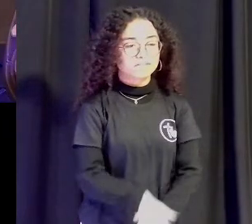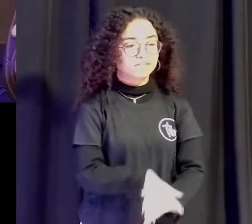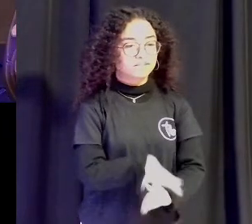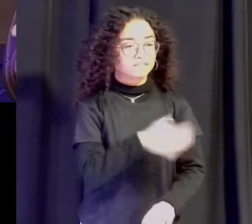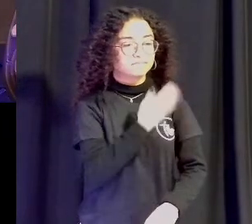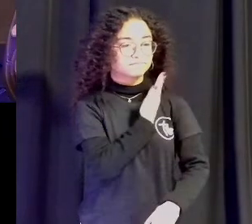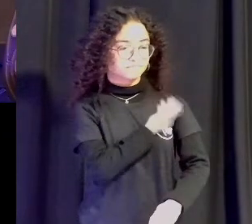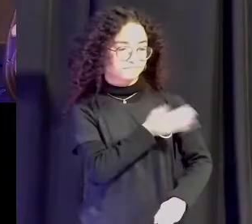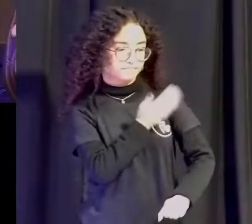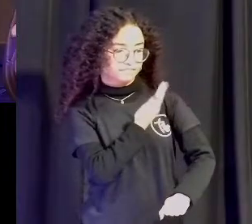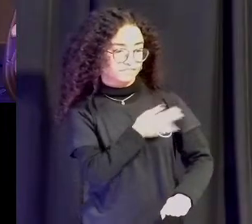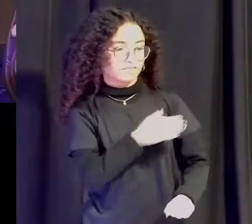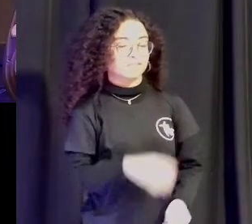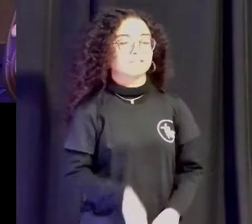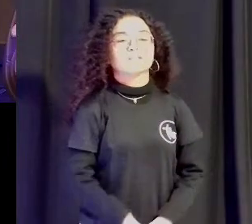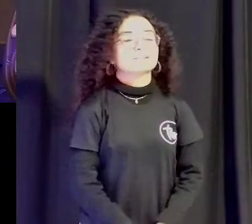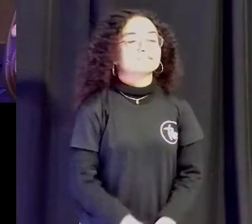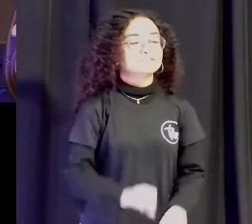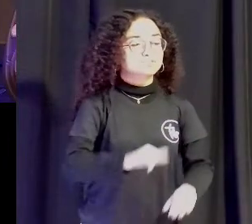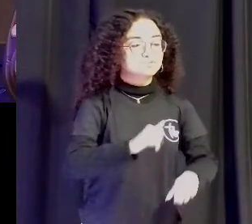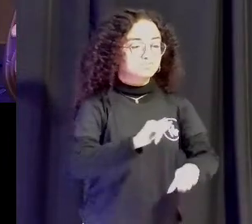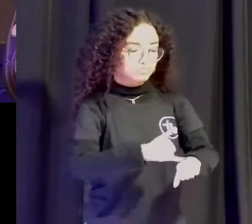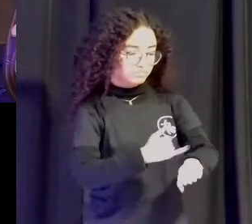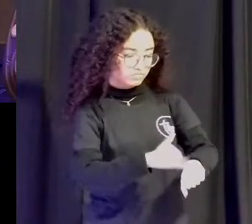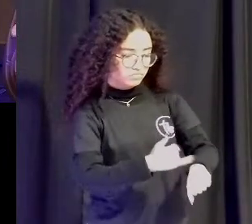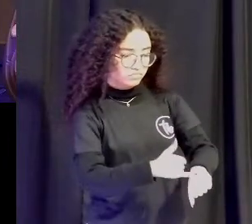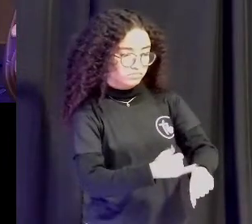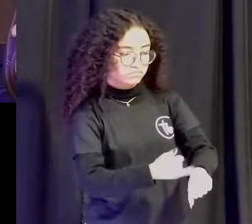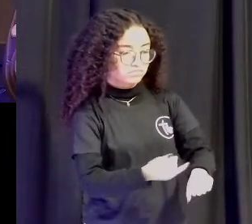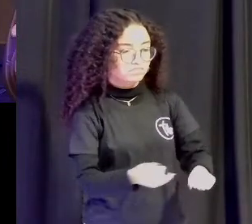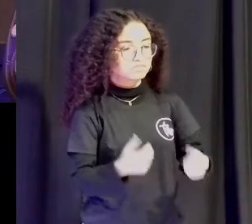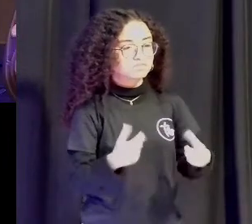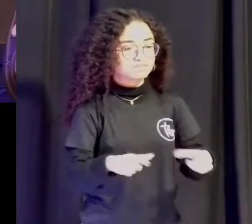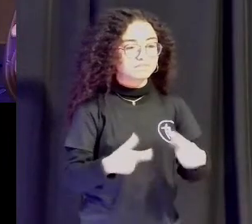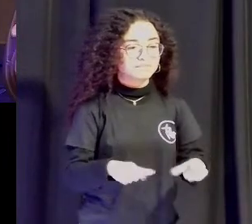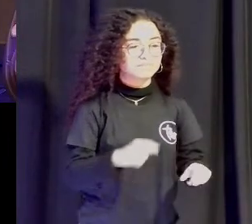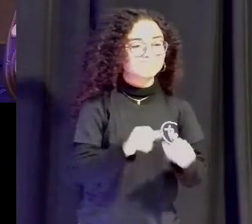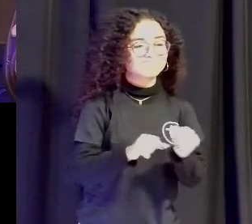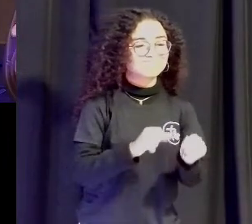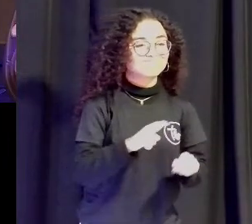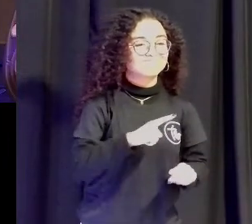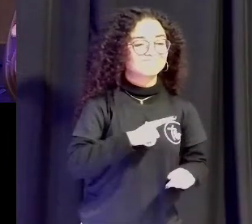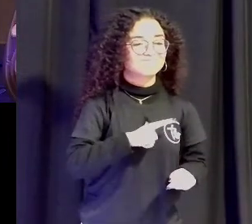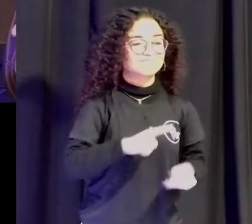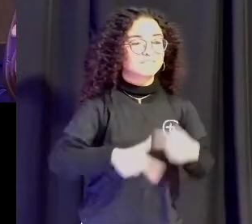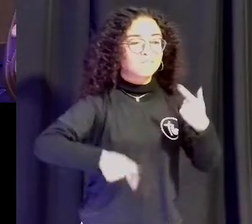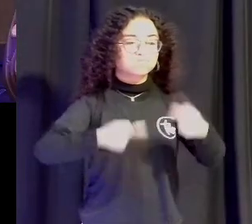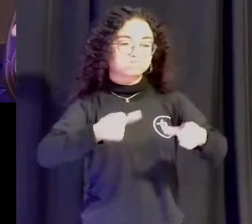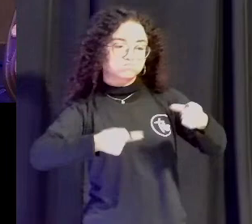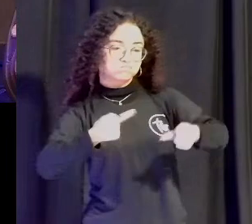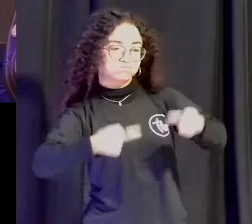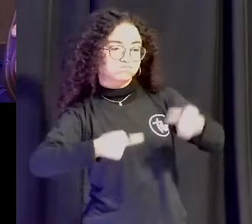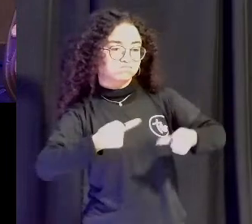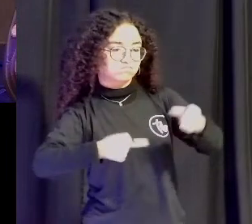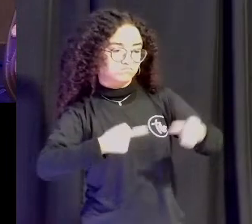Jerusalém era o coração político, econômico, religioso de Israel. Uma